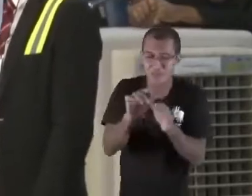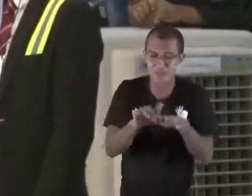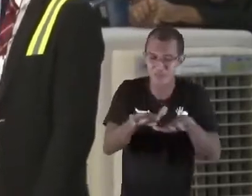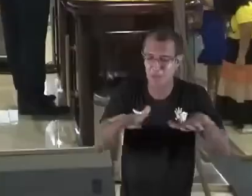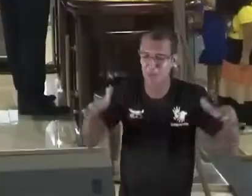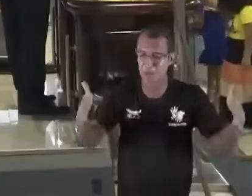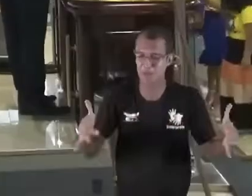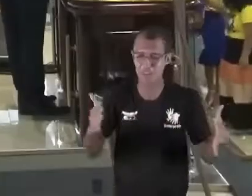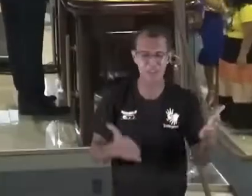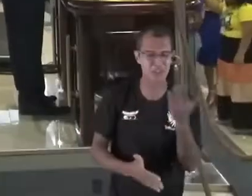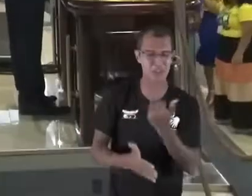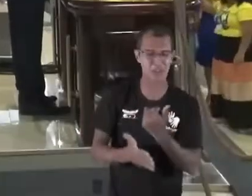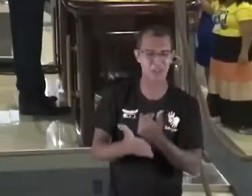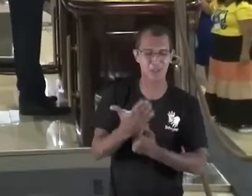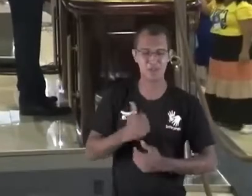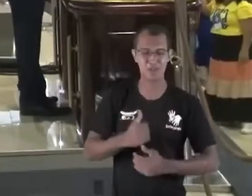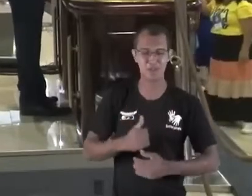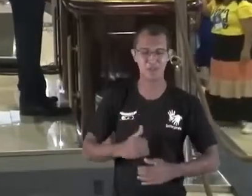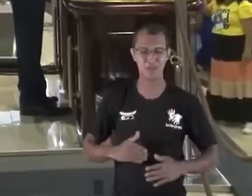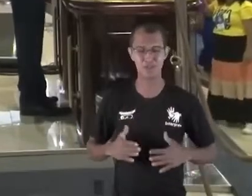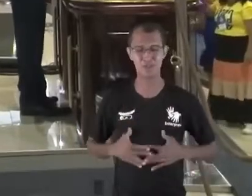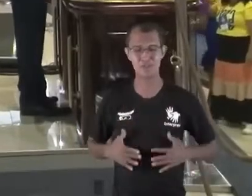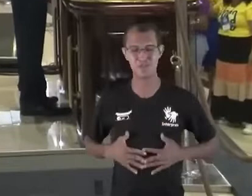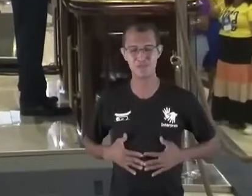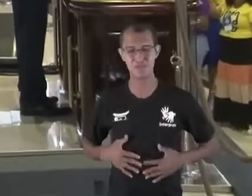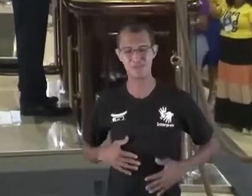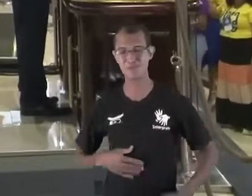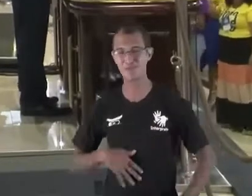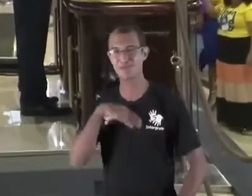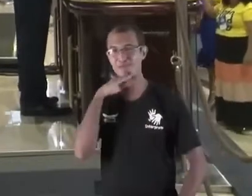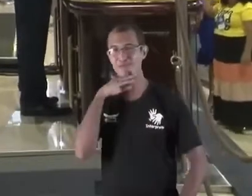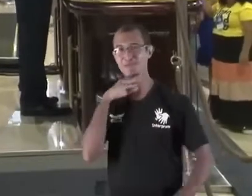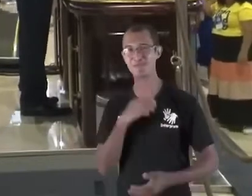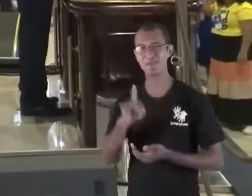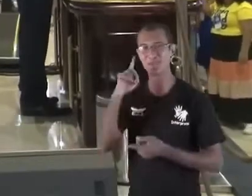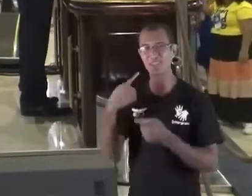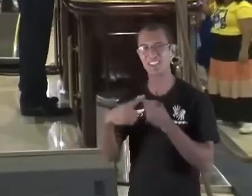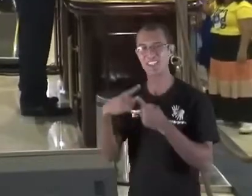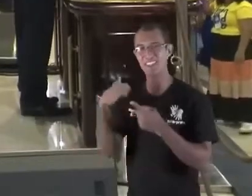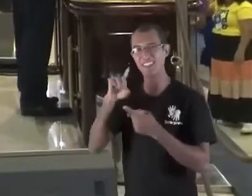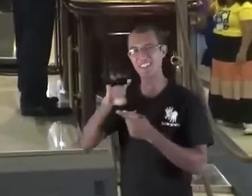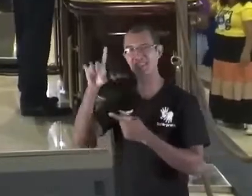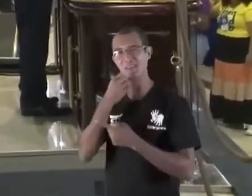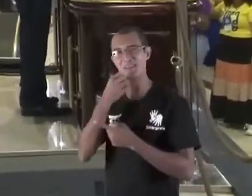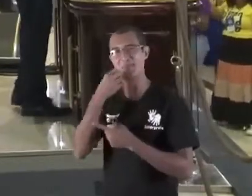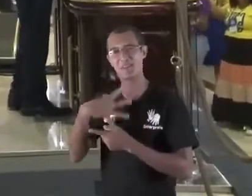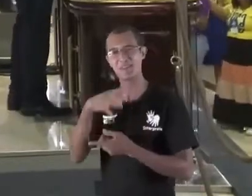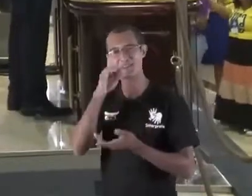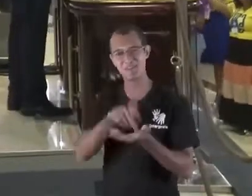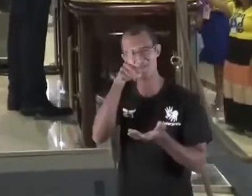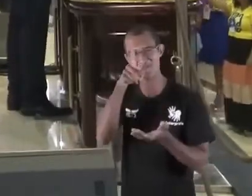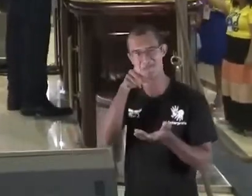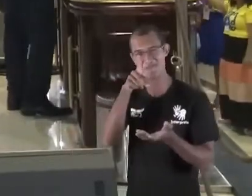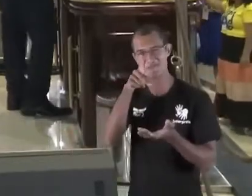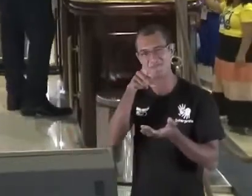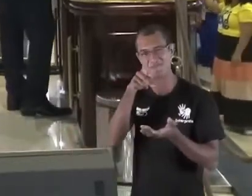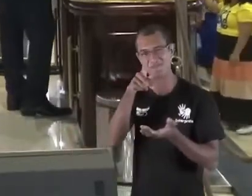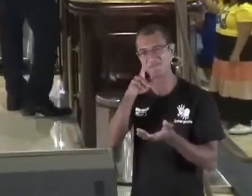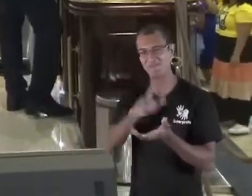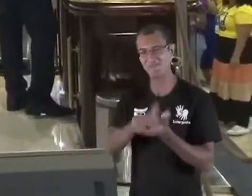vigésima segunda? Cadê a vigésima segunda? Cadê a vigésima segunda? Vem,